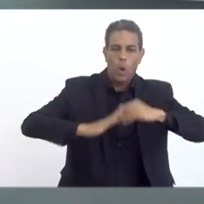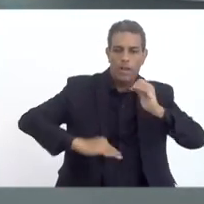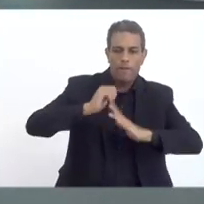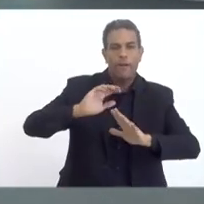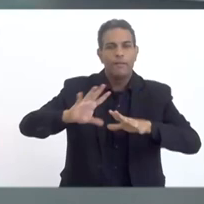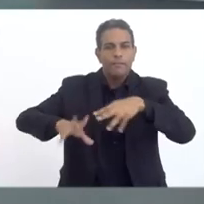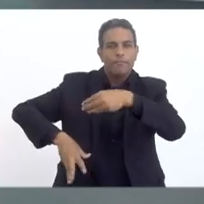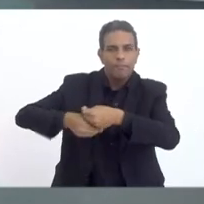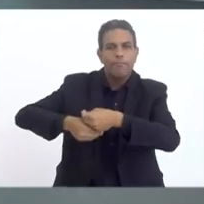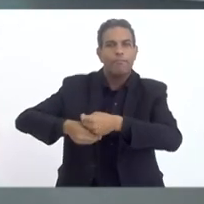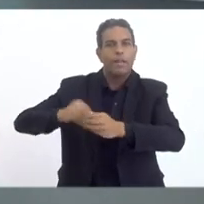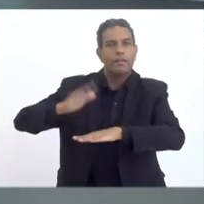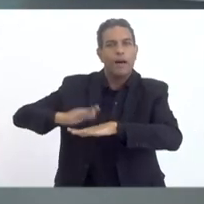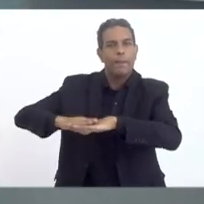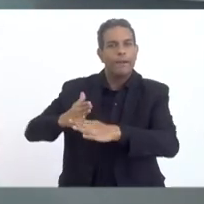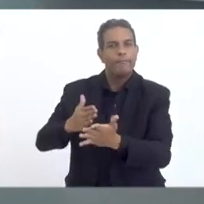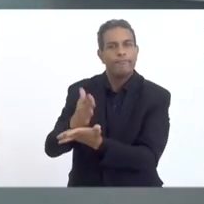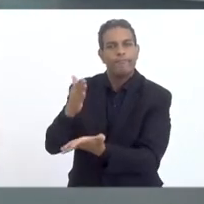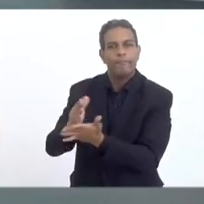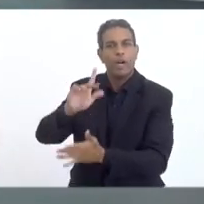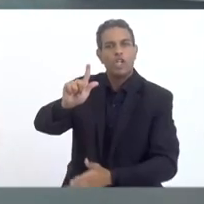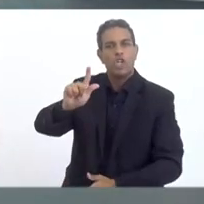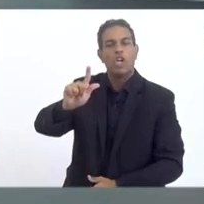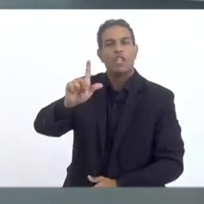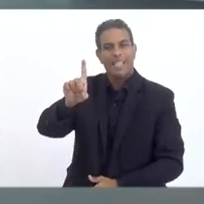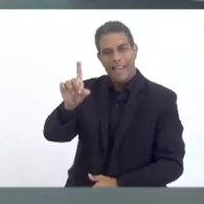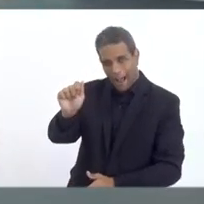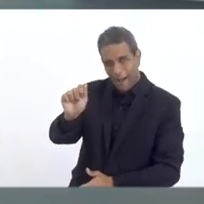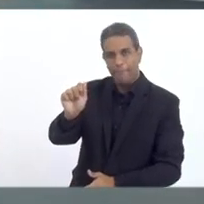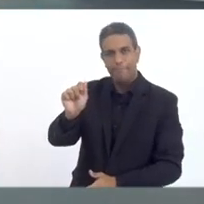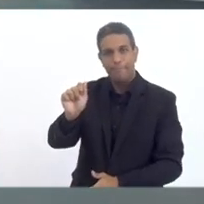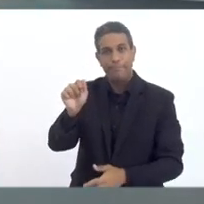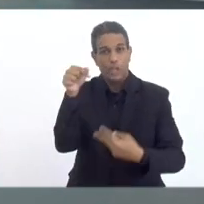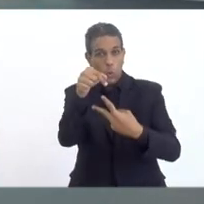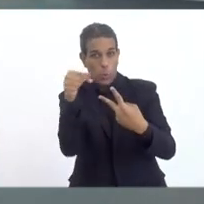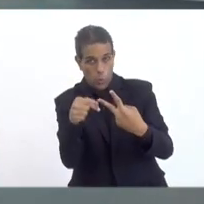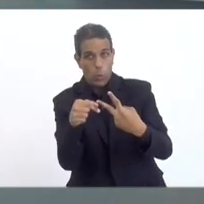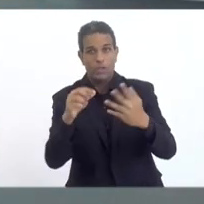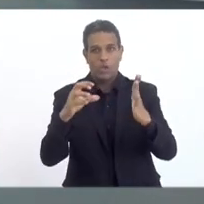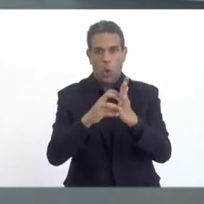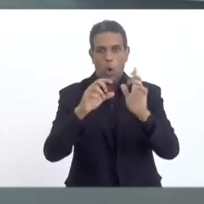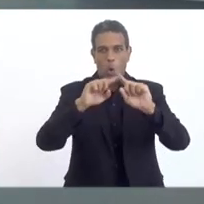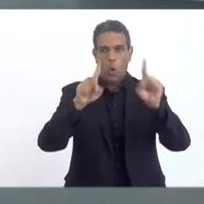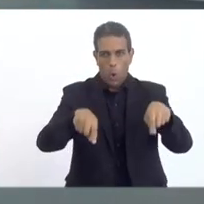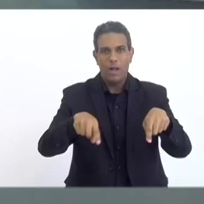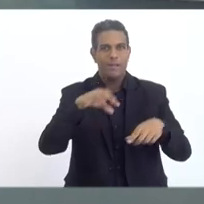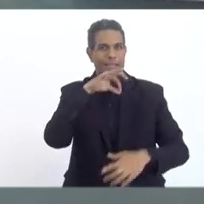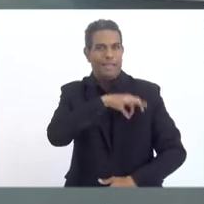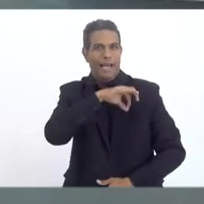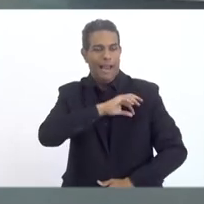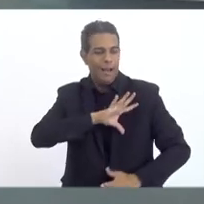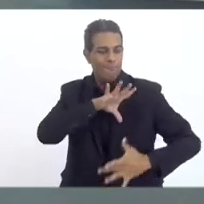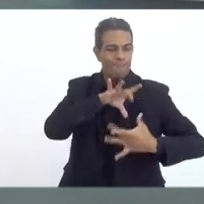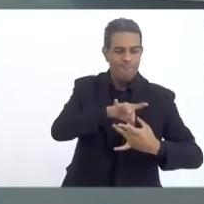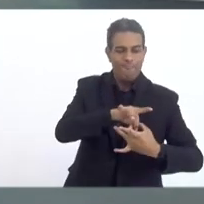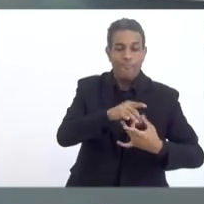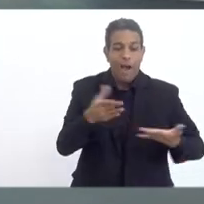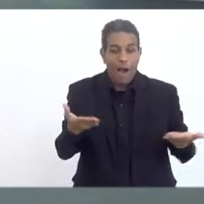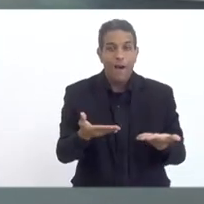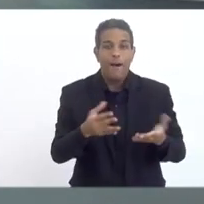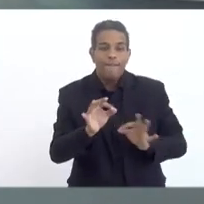o adicional por desempenho, que se chama GDA. Essas duas categorias de remuneração é que estão